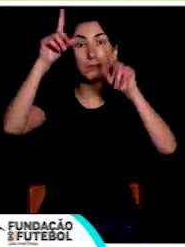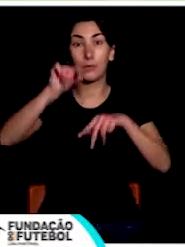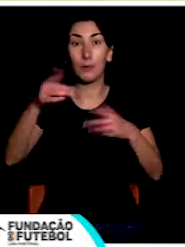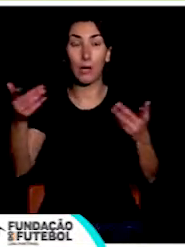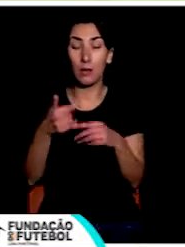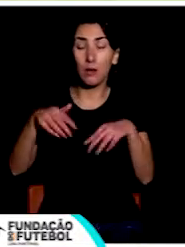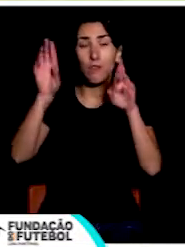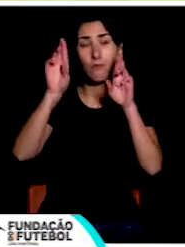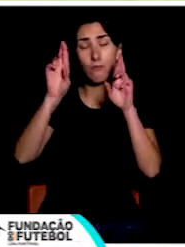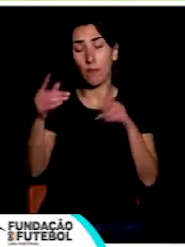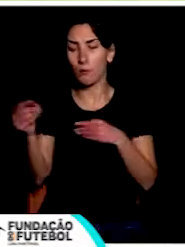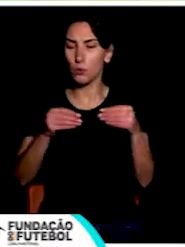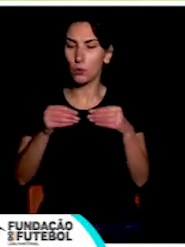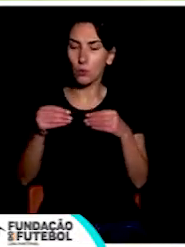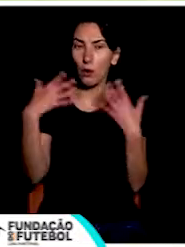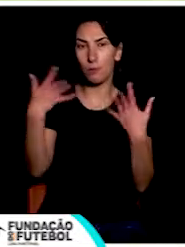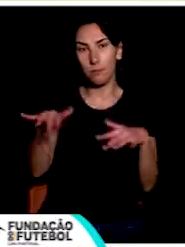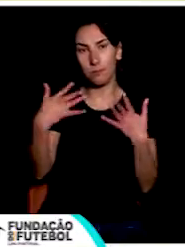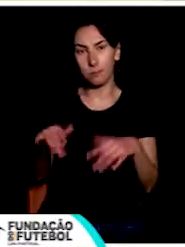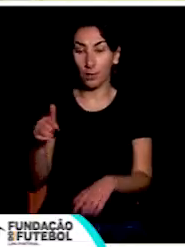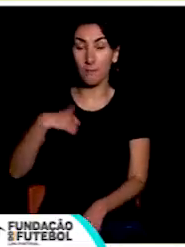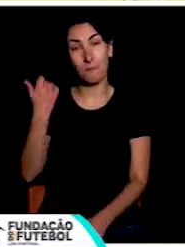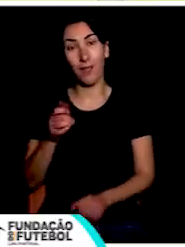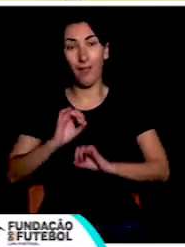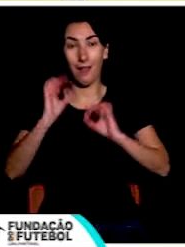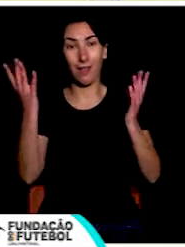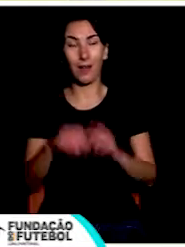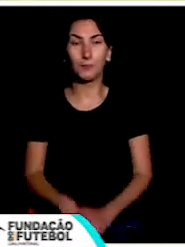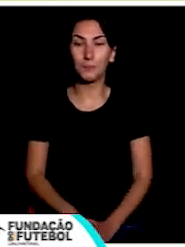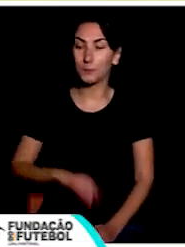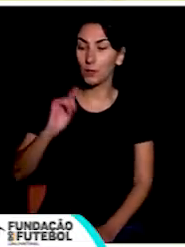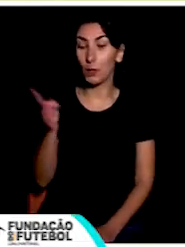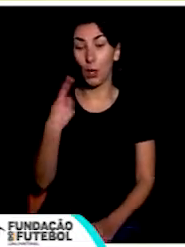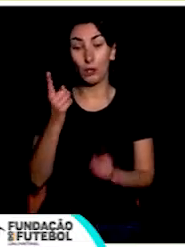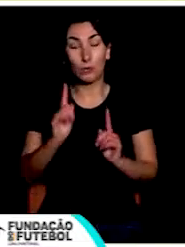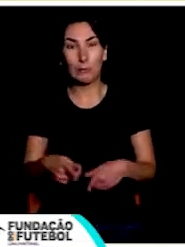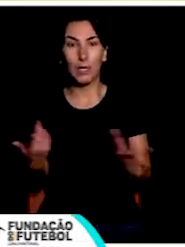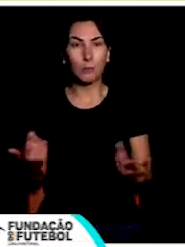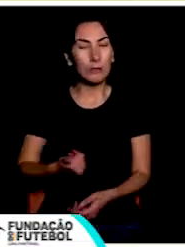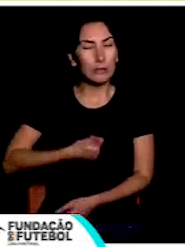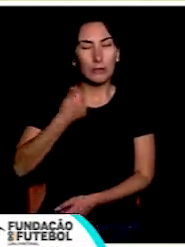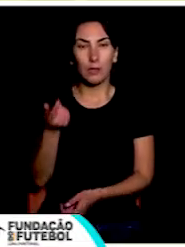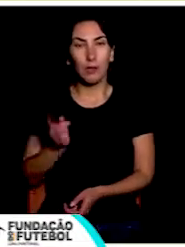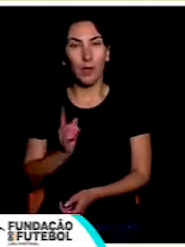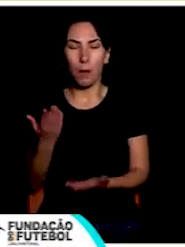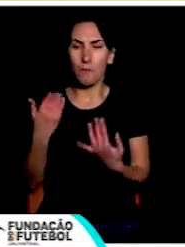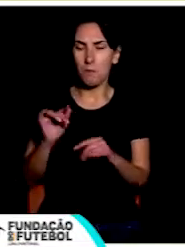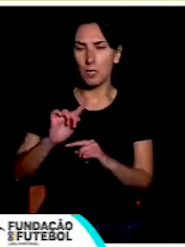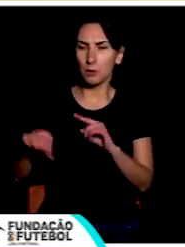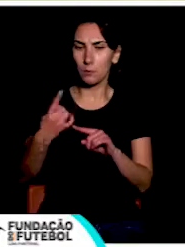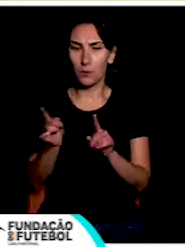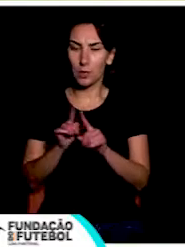cima. Esperamos fazer um grande jogo e trazer a vitória para cá. A gente começou não tão bem, né,